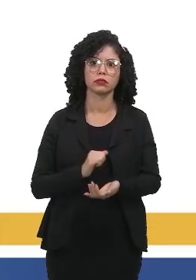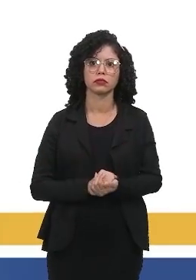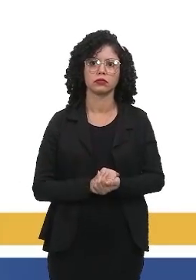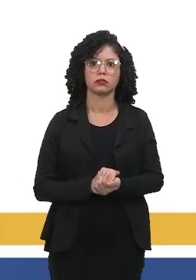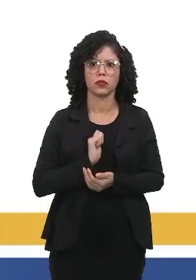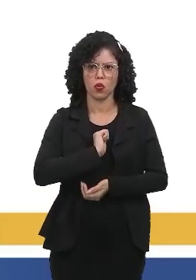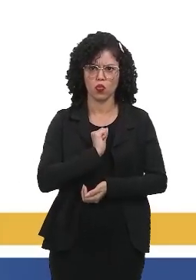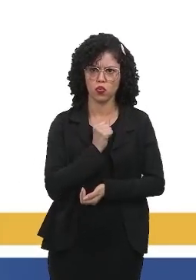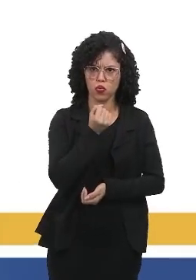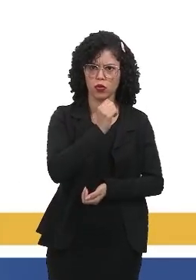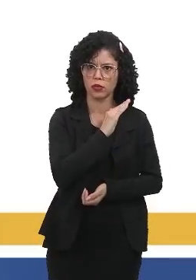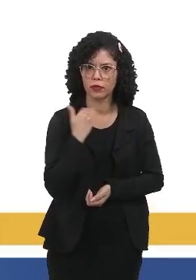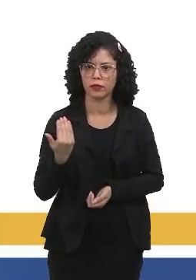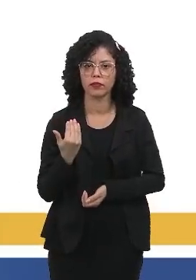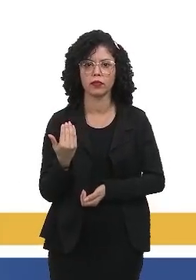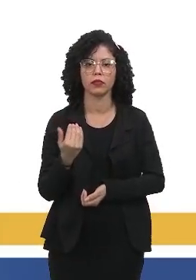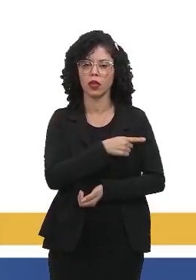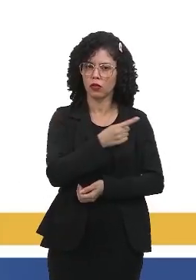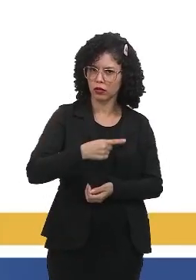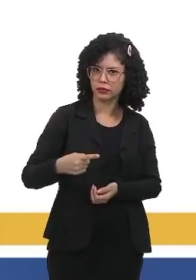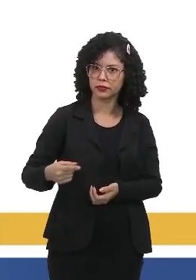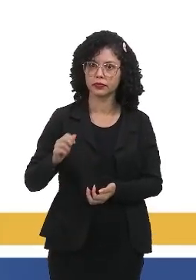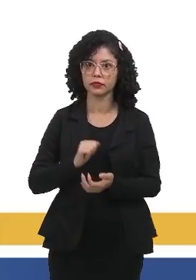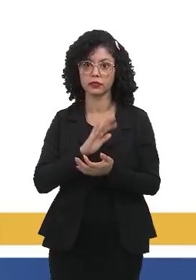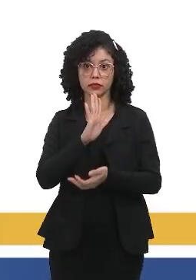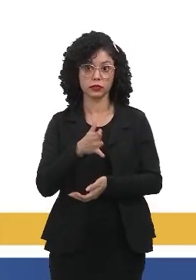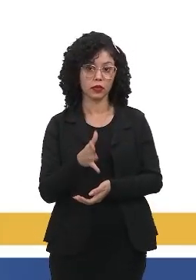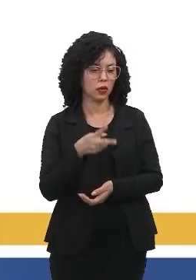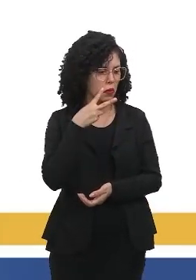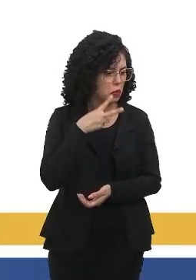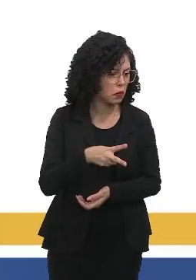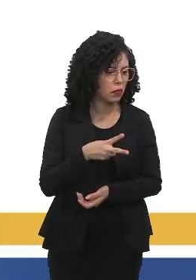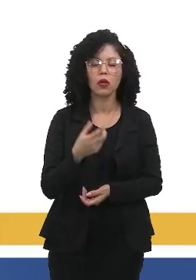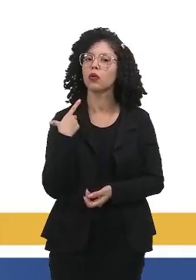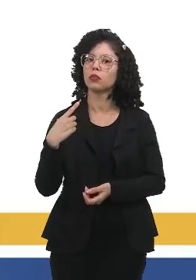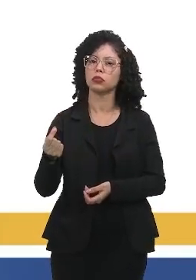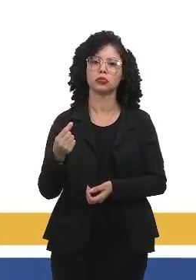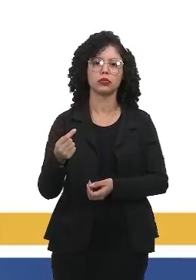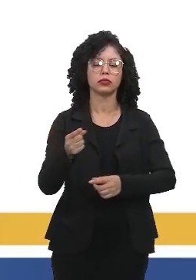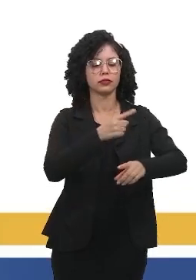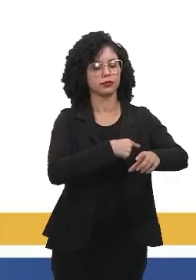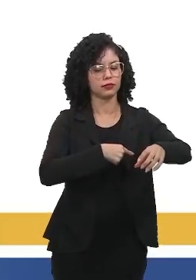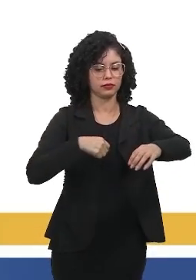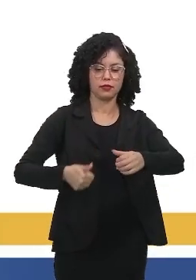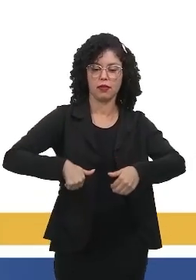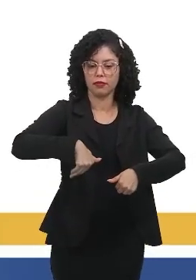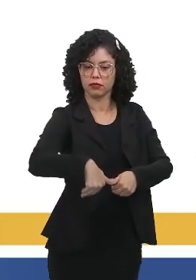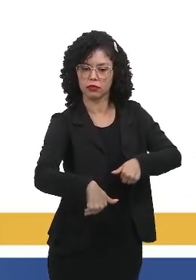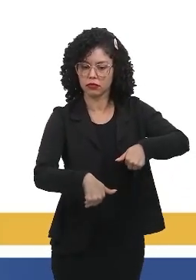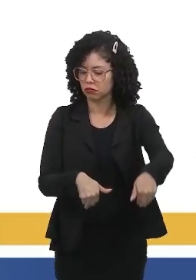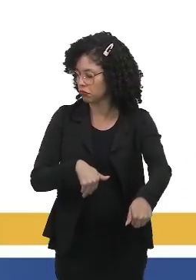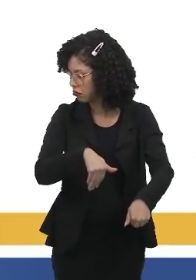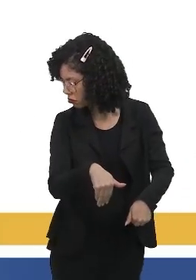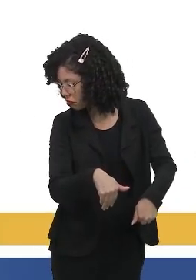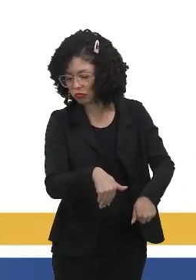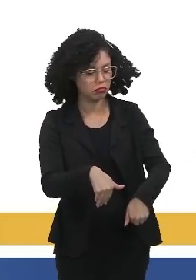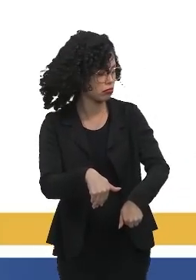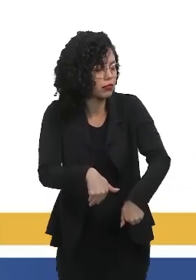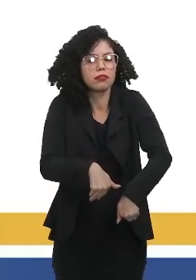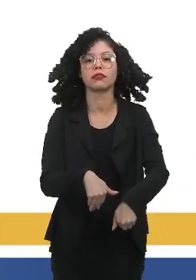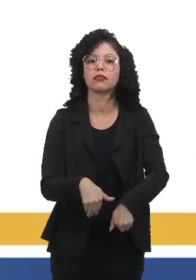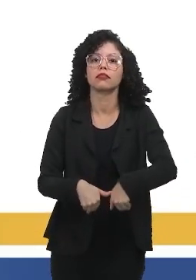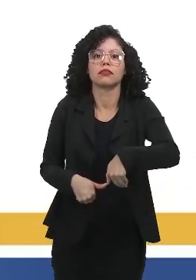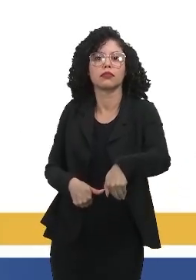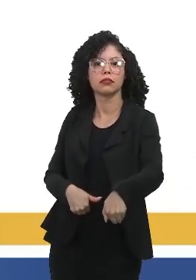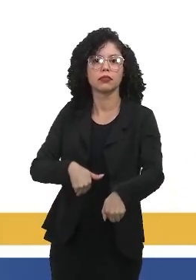ódio de morte aos ratos já nem os afugenta os ratos de Ouro Preto São